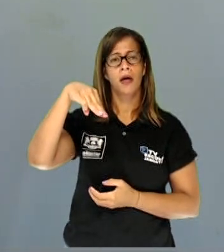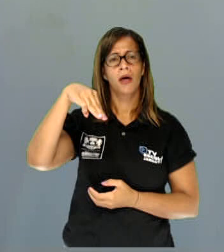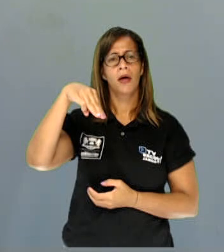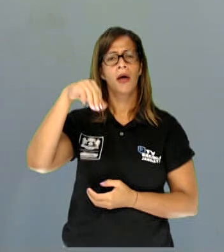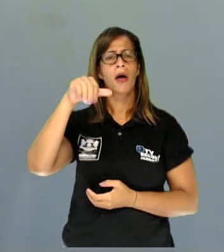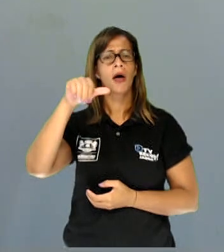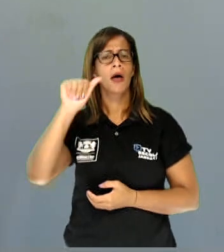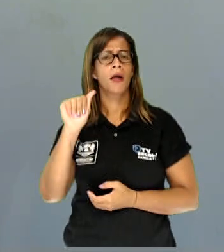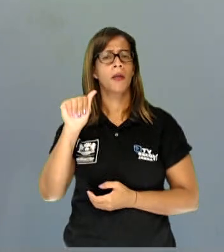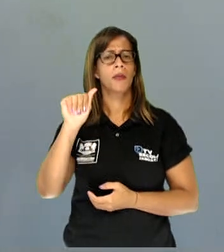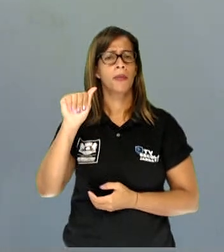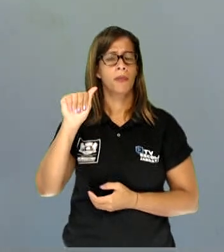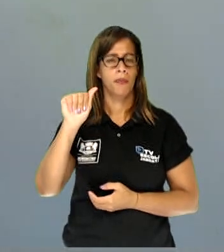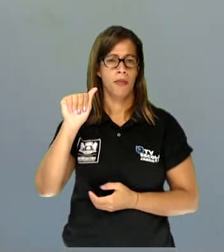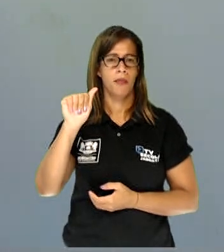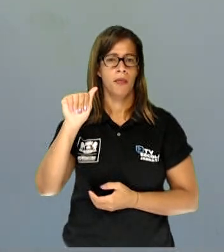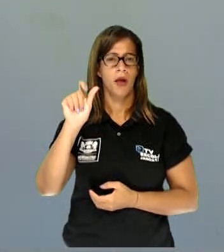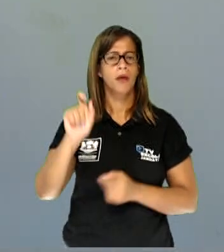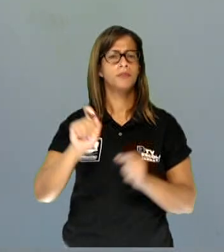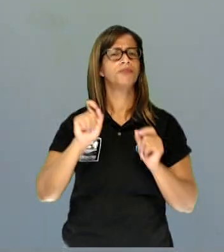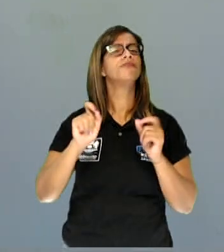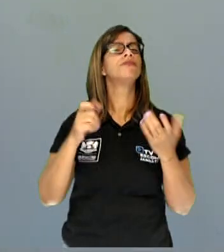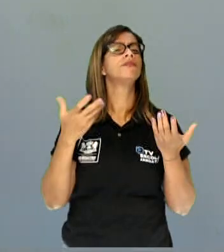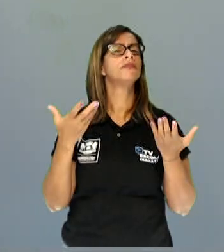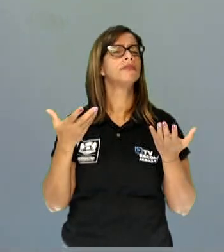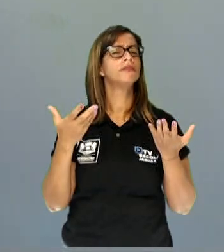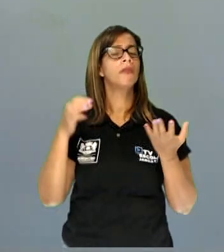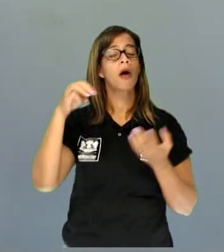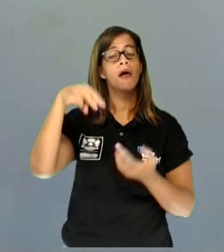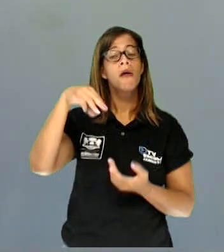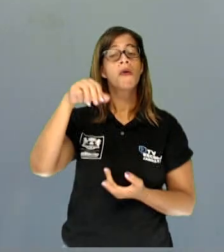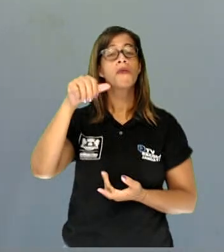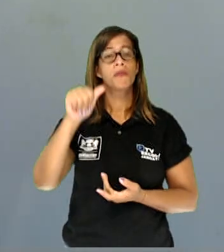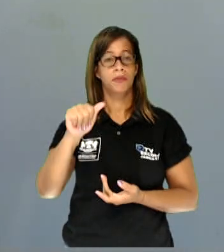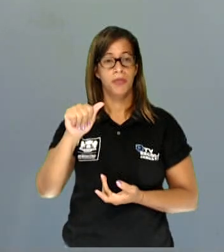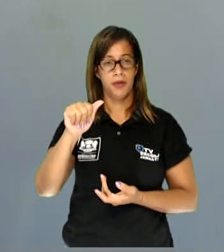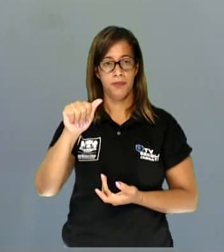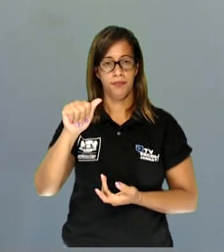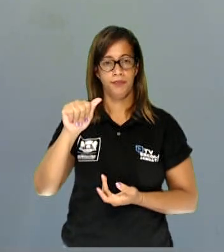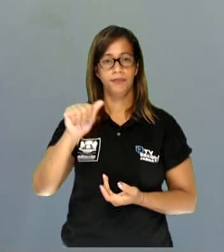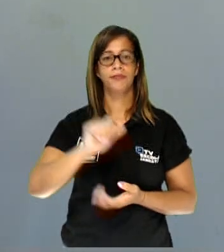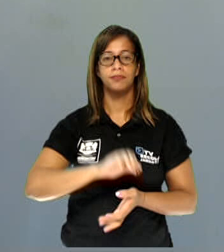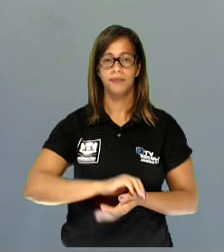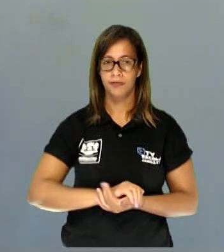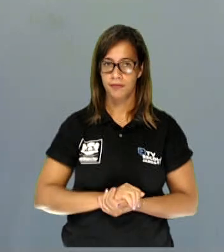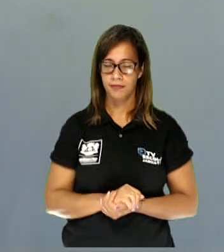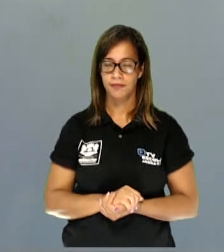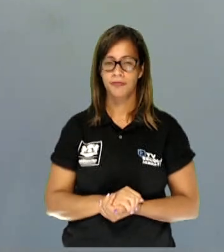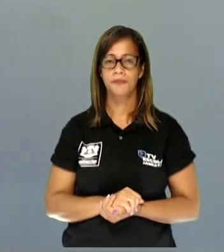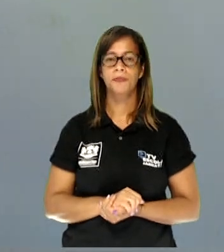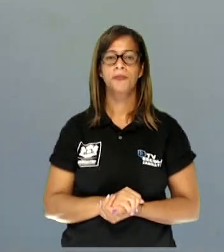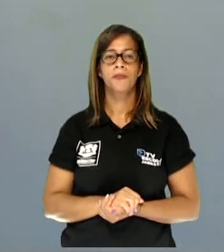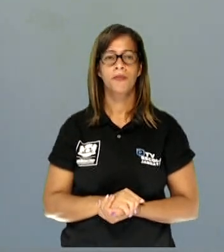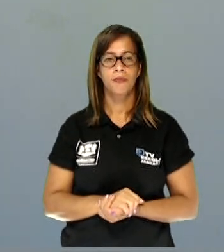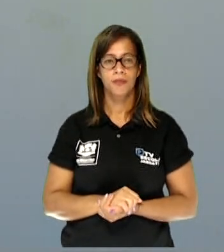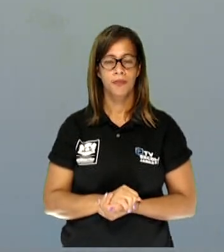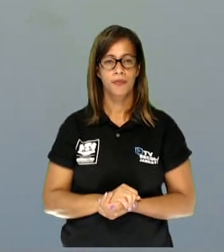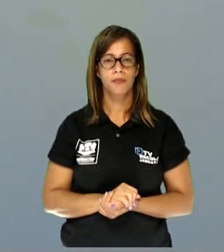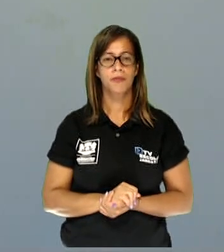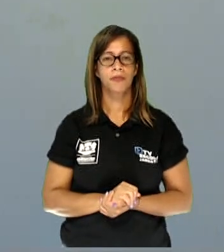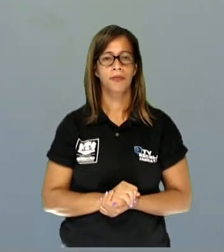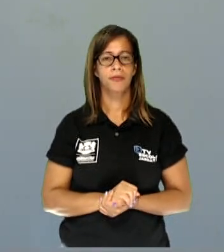vem antes do A para formar o sonzinho do ma? M. Muito bem.